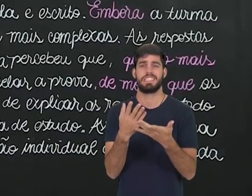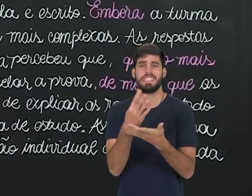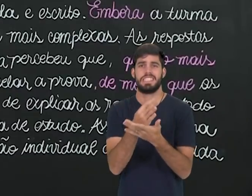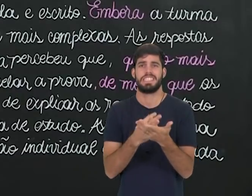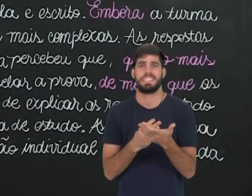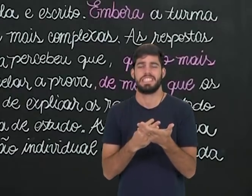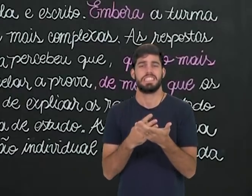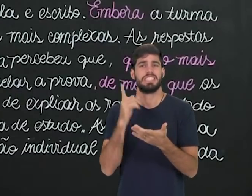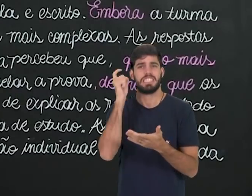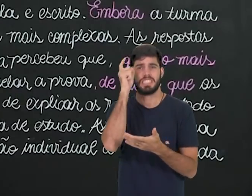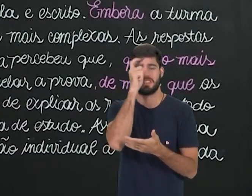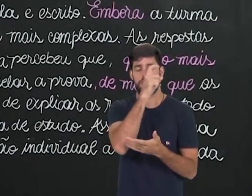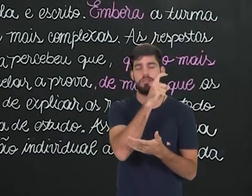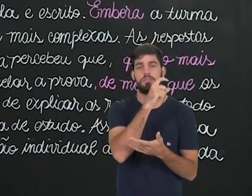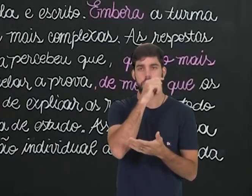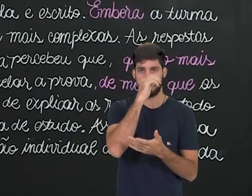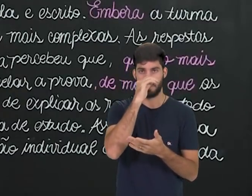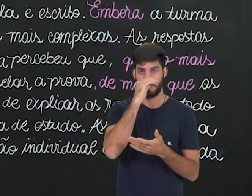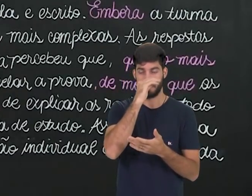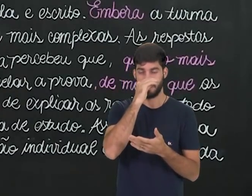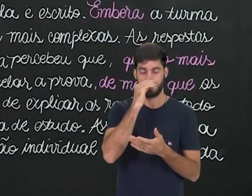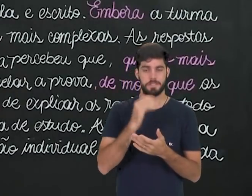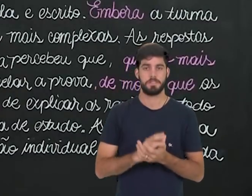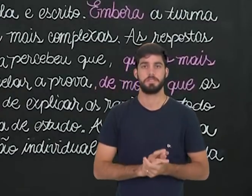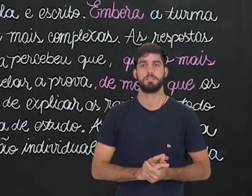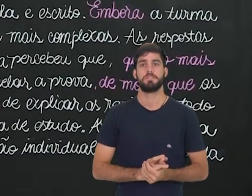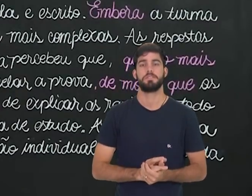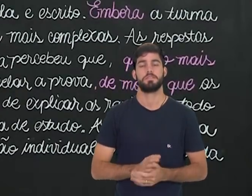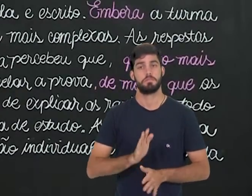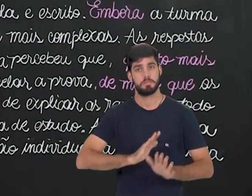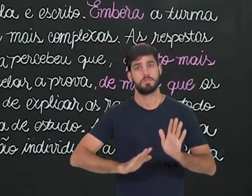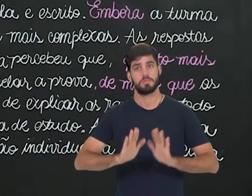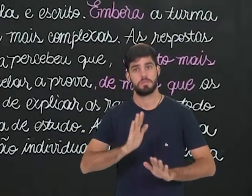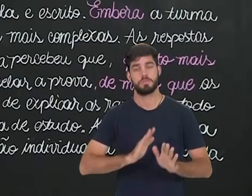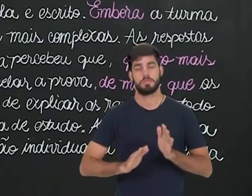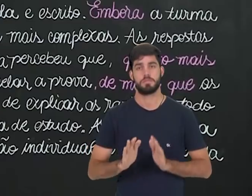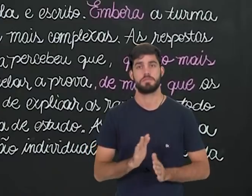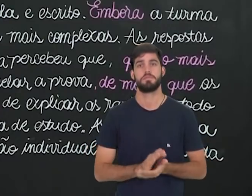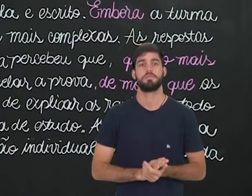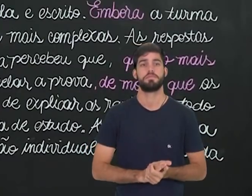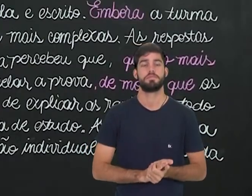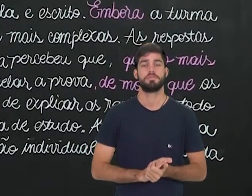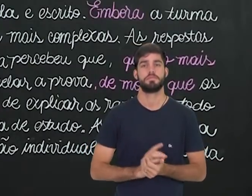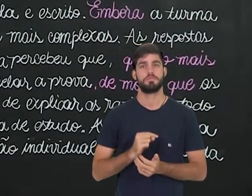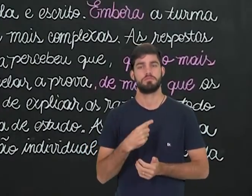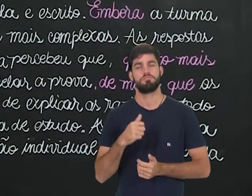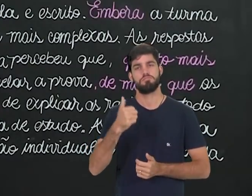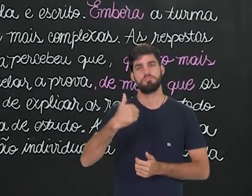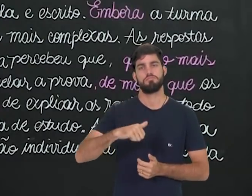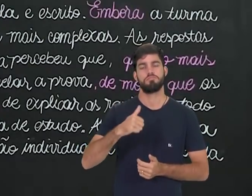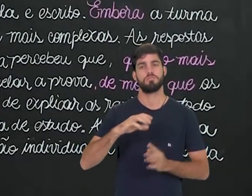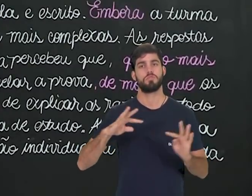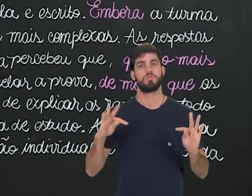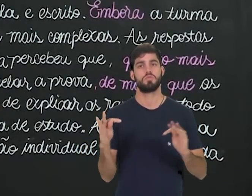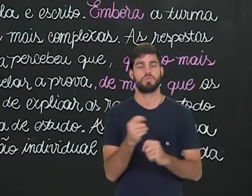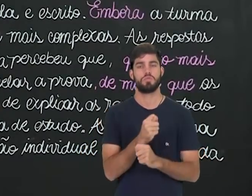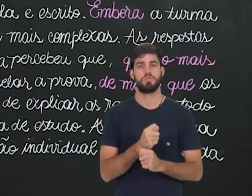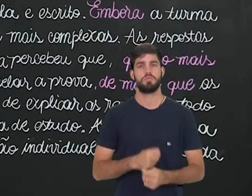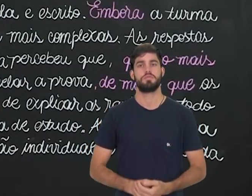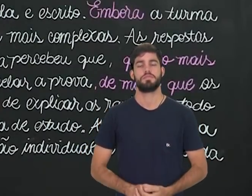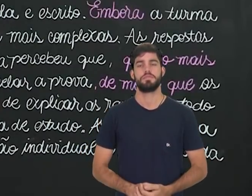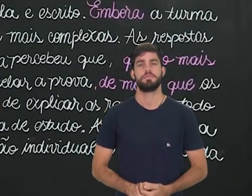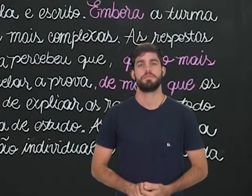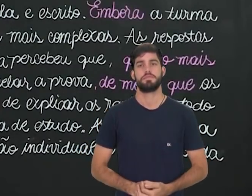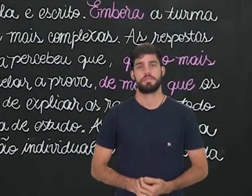vez mais difícil para ser pontuado. É importante tomar esse cuidado, ok? Então vamos analisar todas essas conjunções aplicadas a